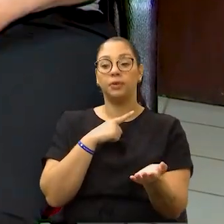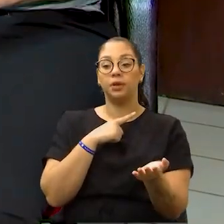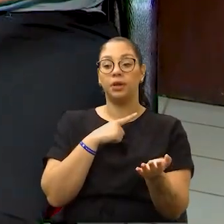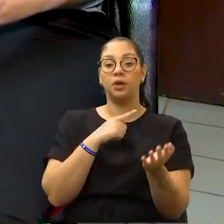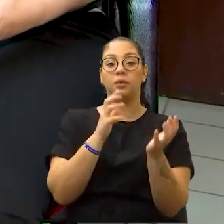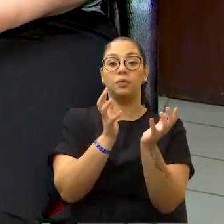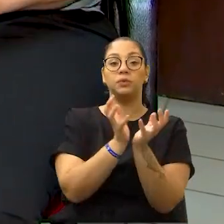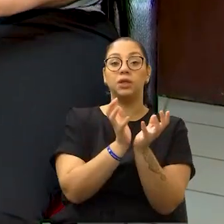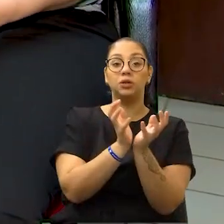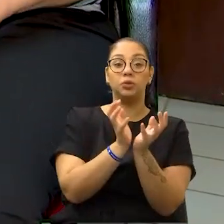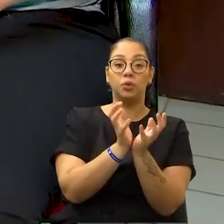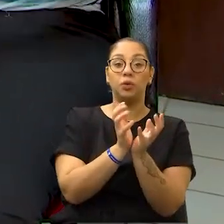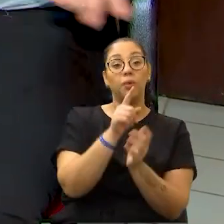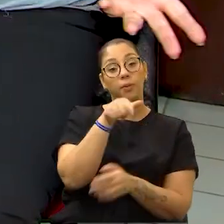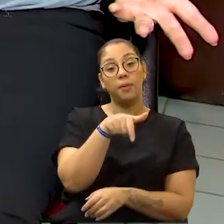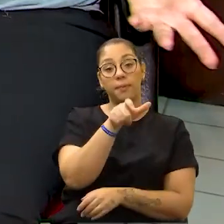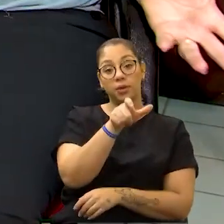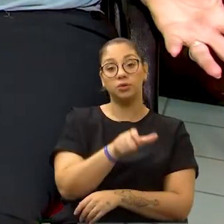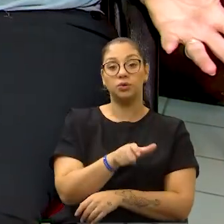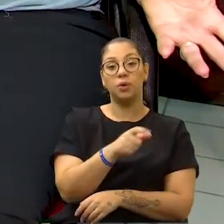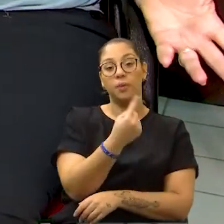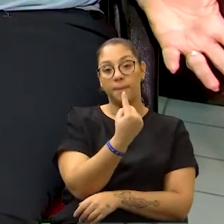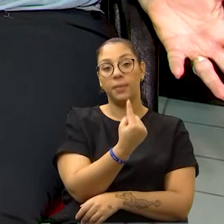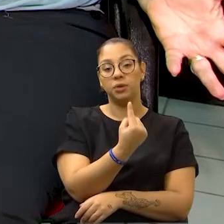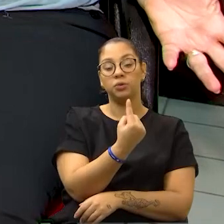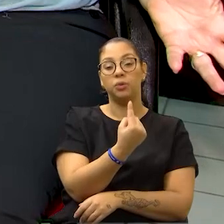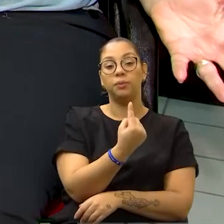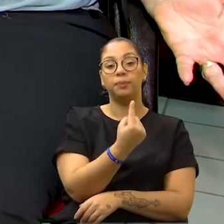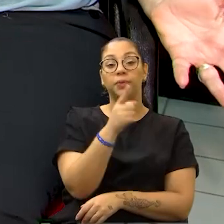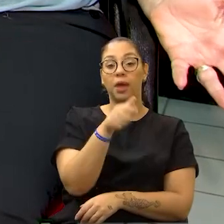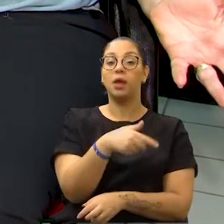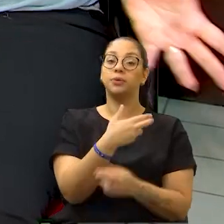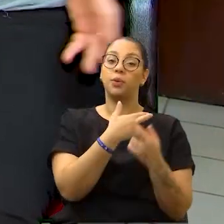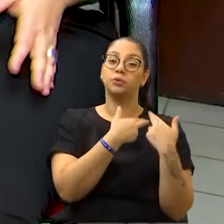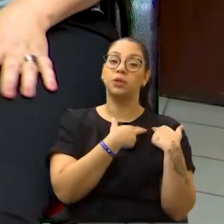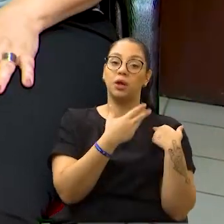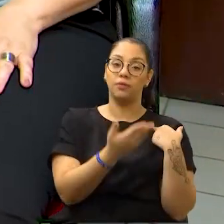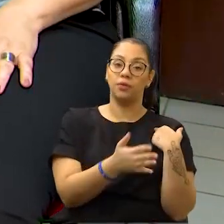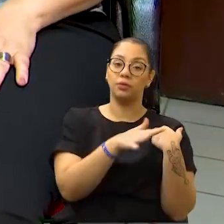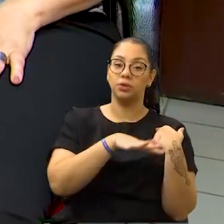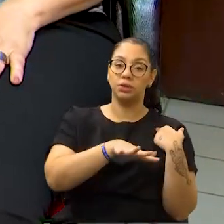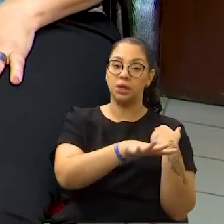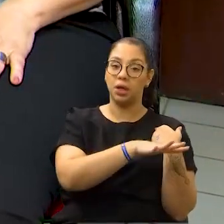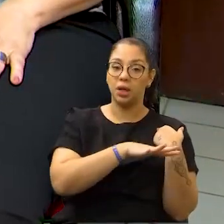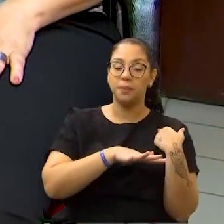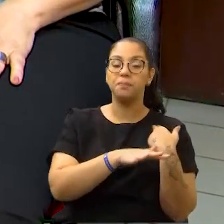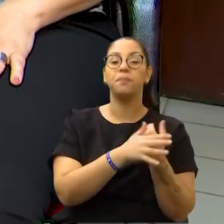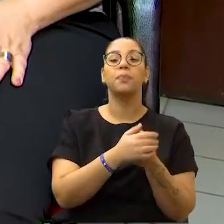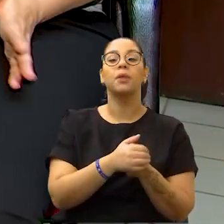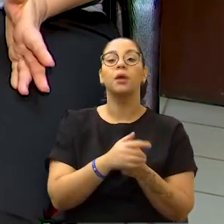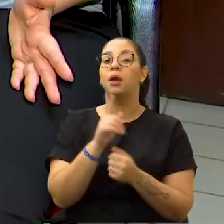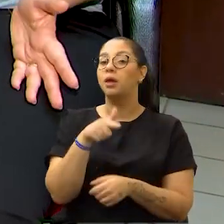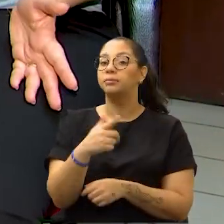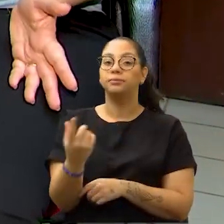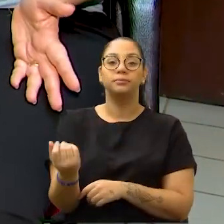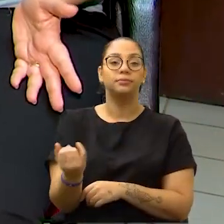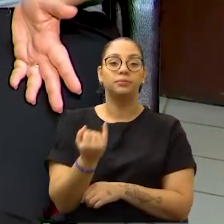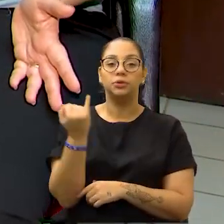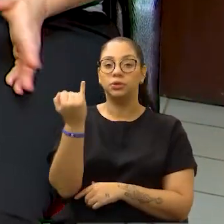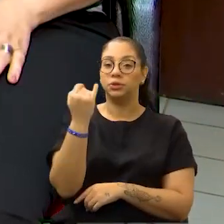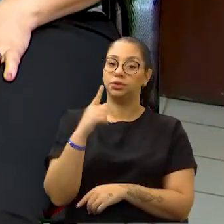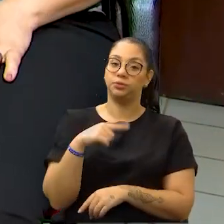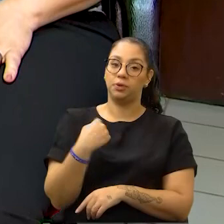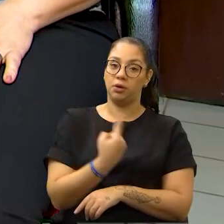um setor uma pessoa, não é um setor, é uma pessoa que cuida disso e é muito importante